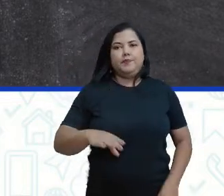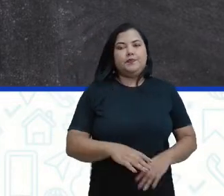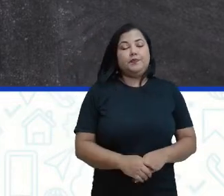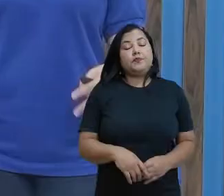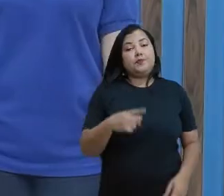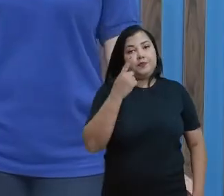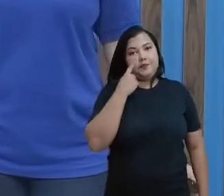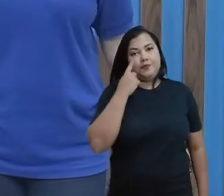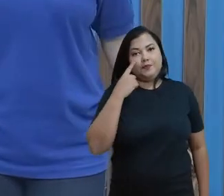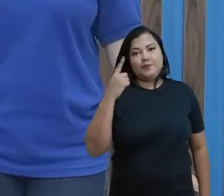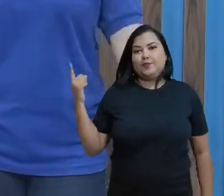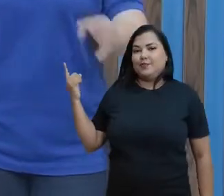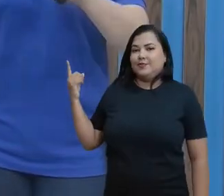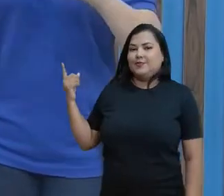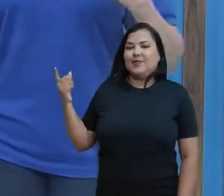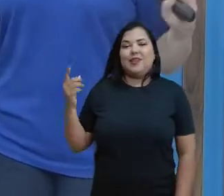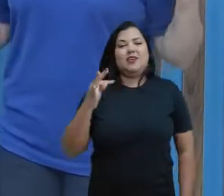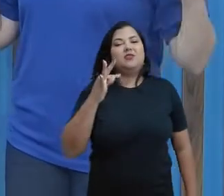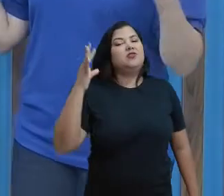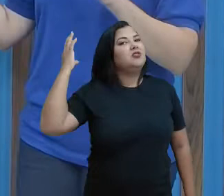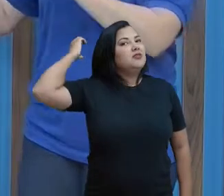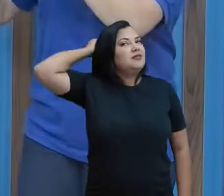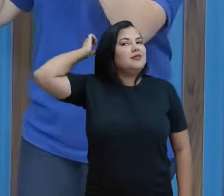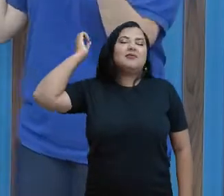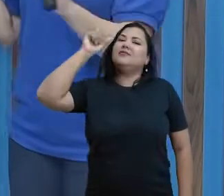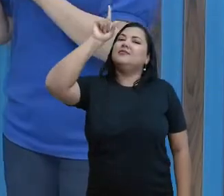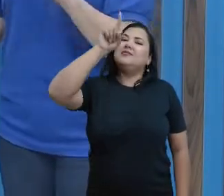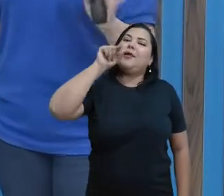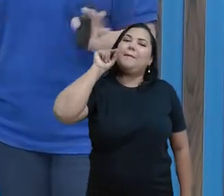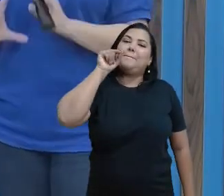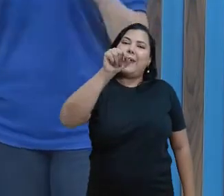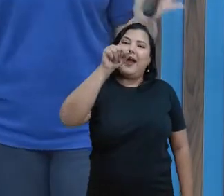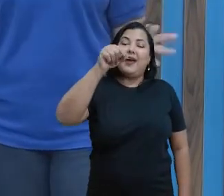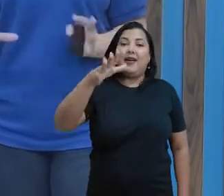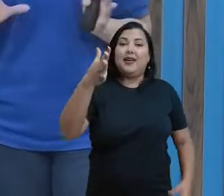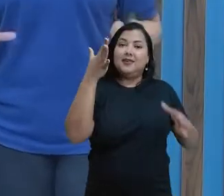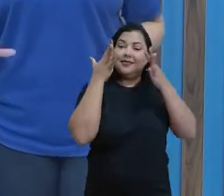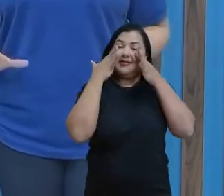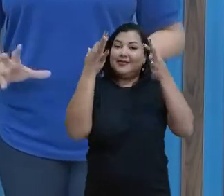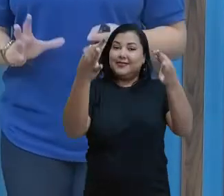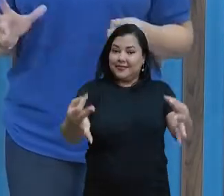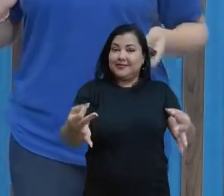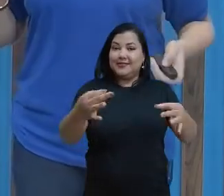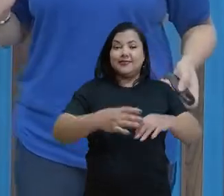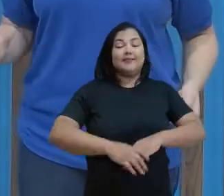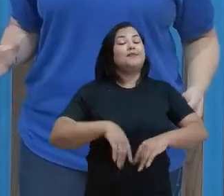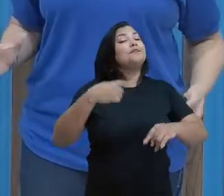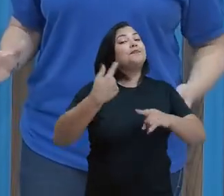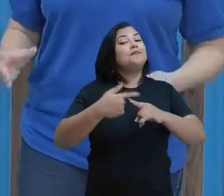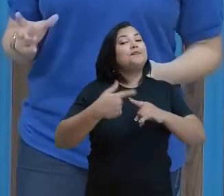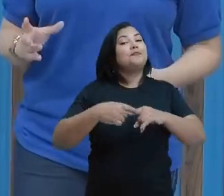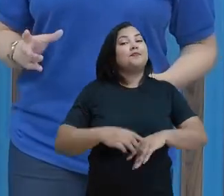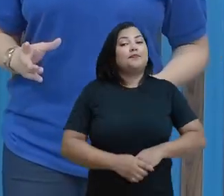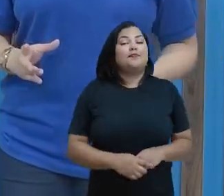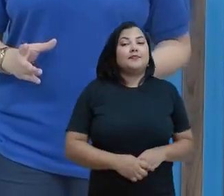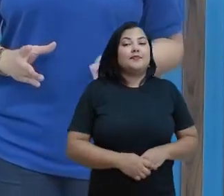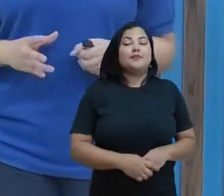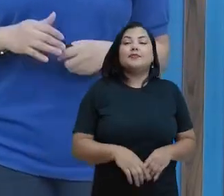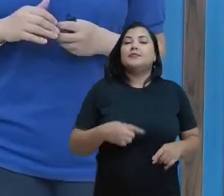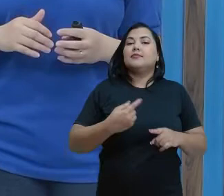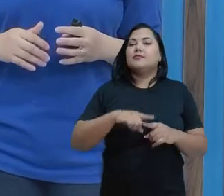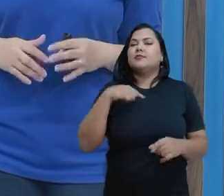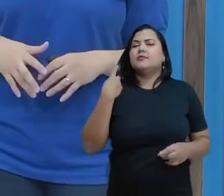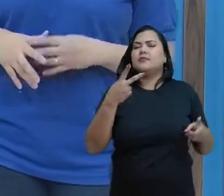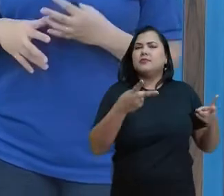Então, né, Tiago coloca esse sinal aí de atenção, de alerta, por quê? A gente vai